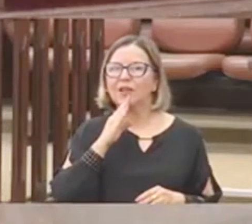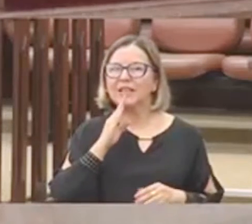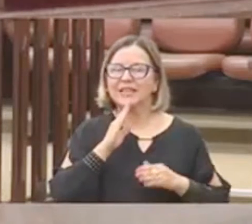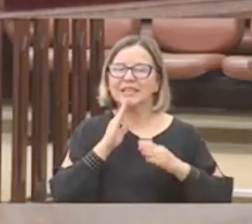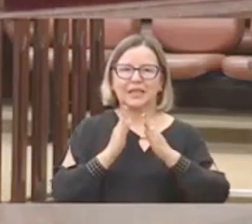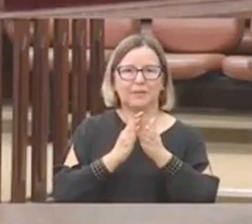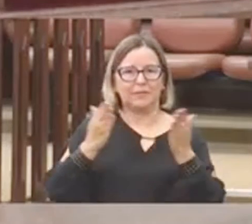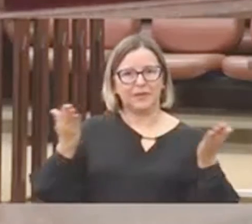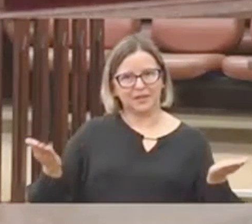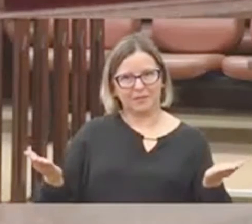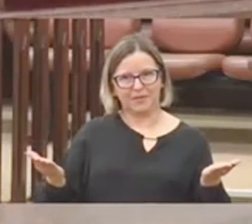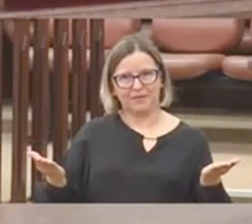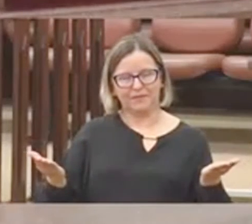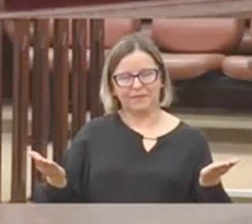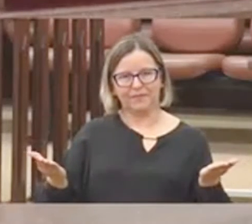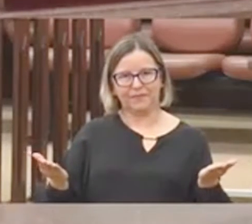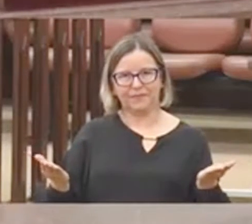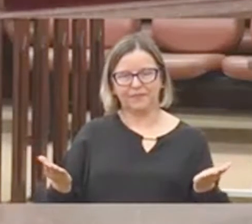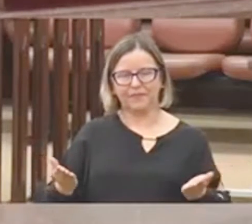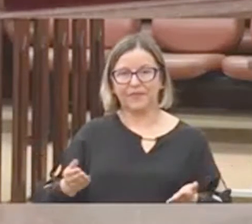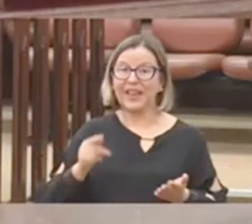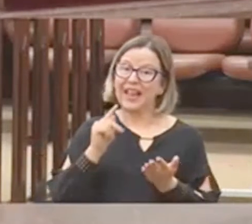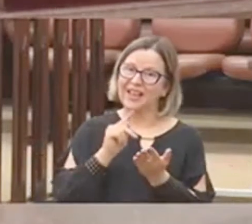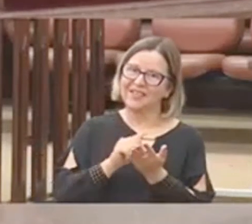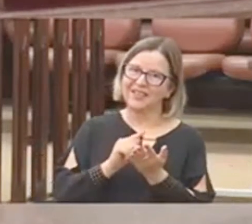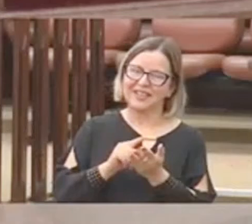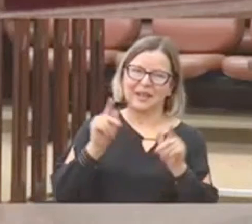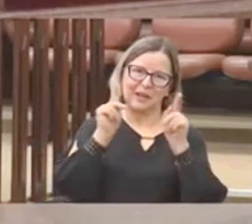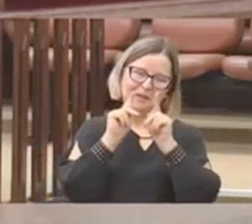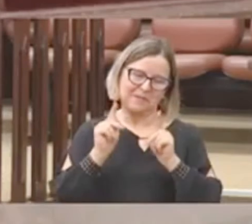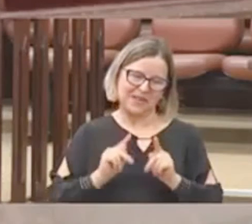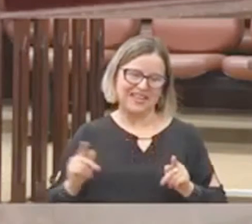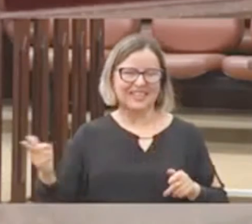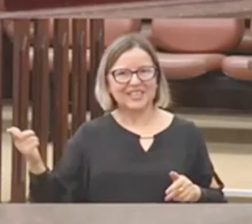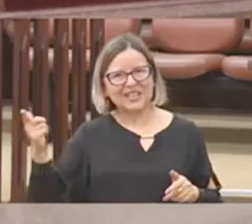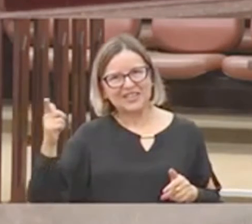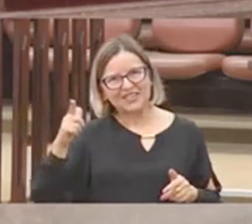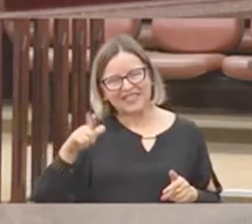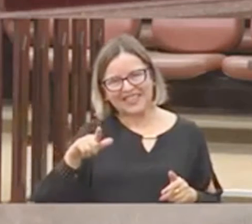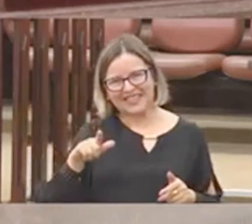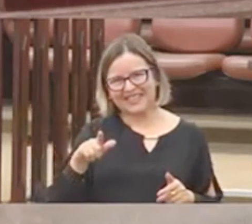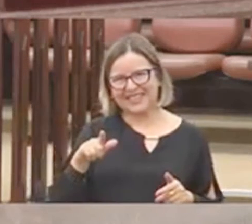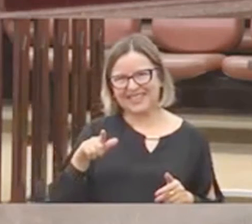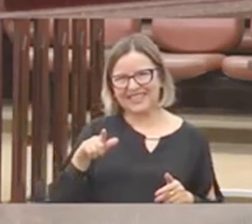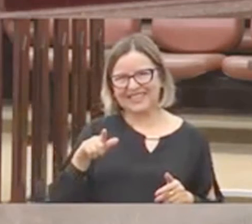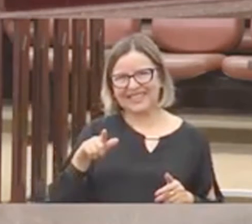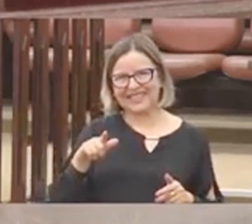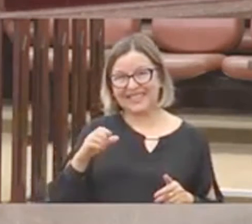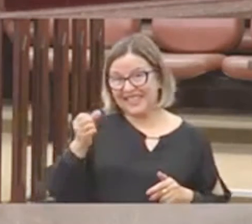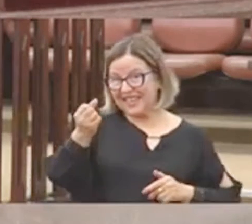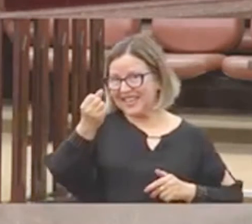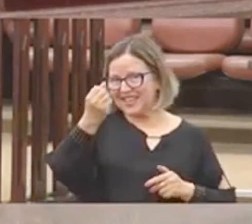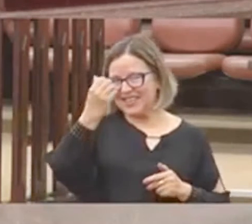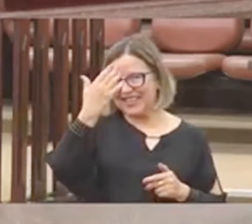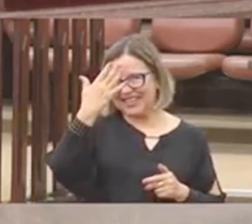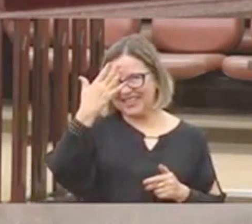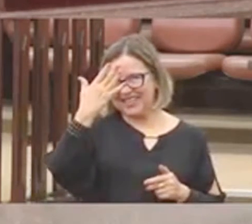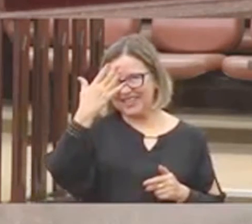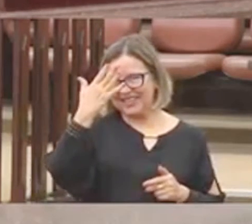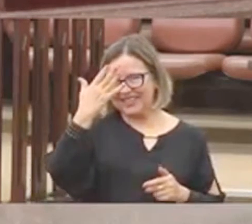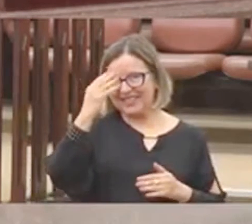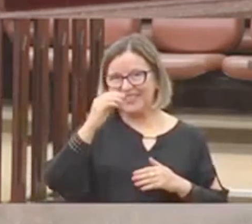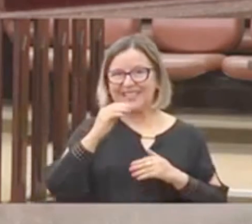isso. A verdadeira paz vem da revelação do